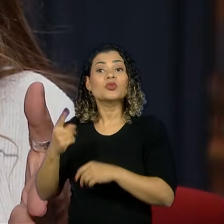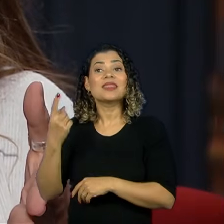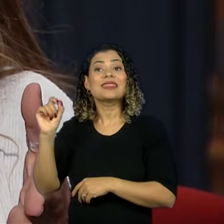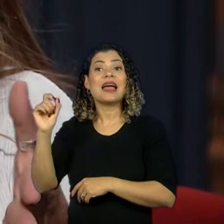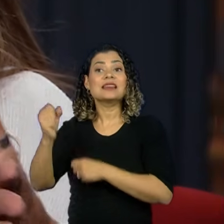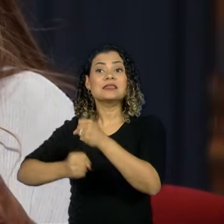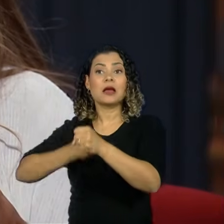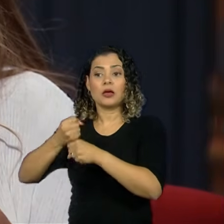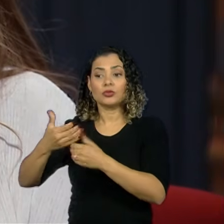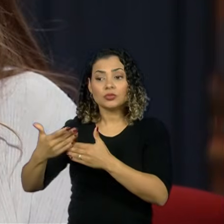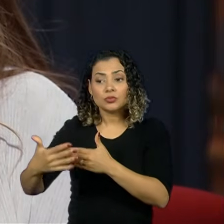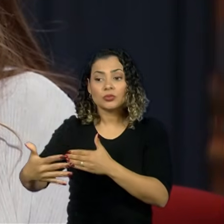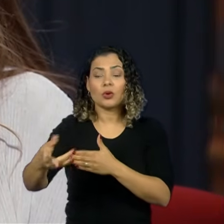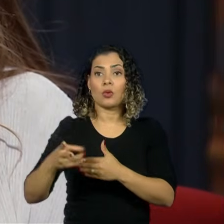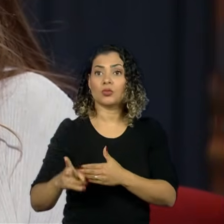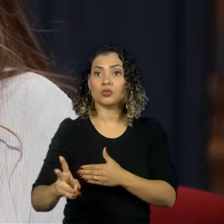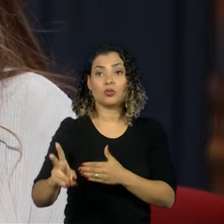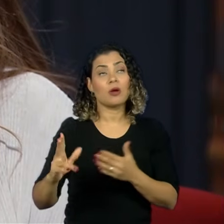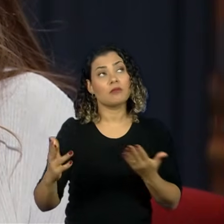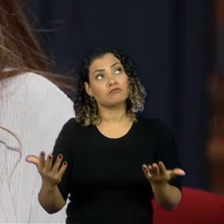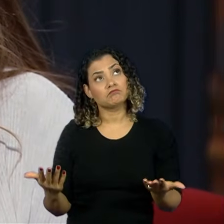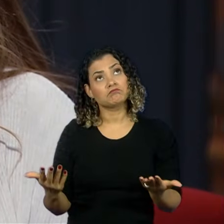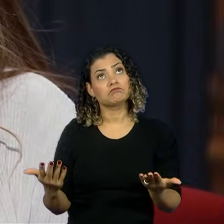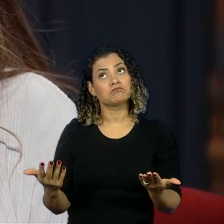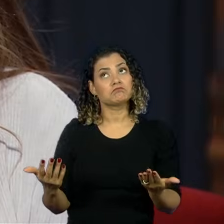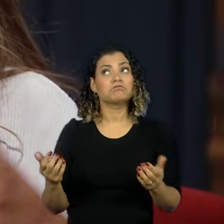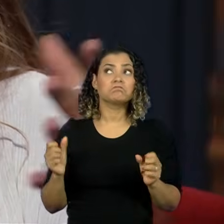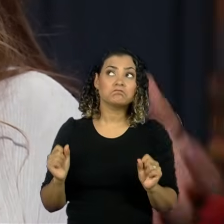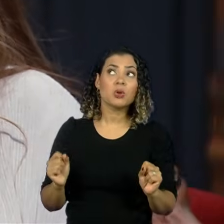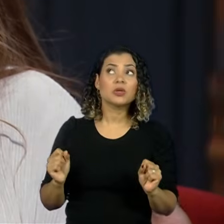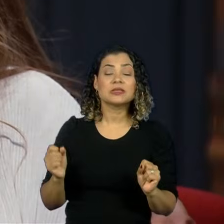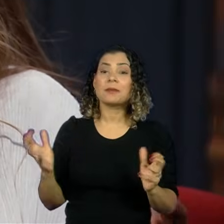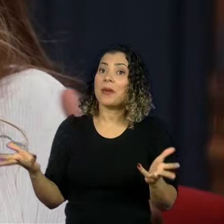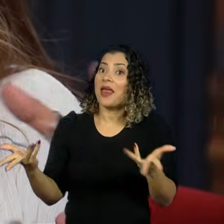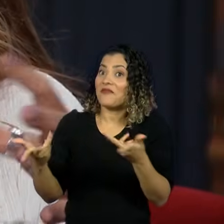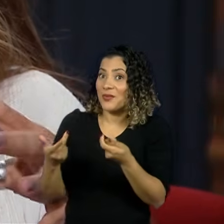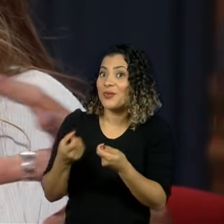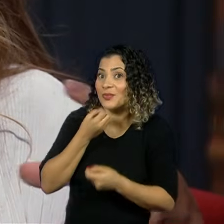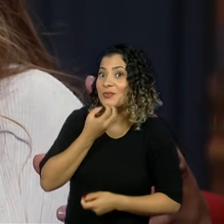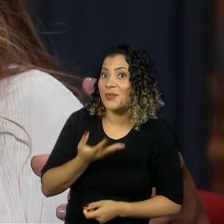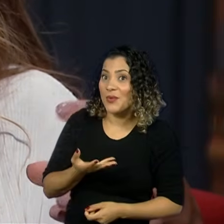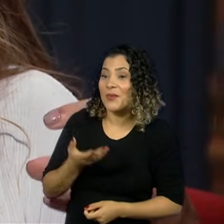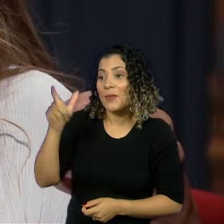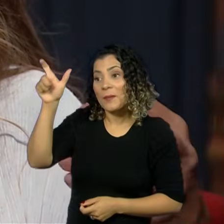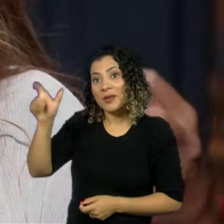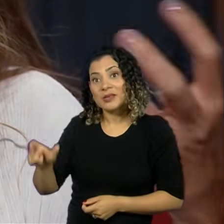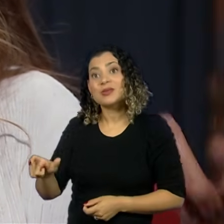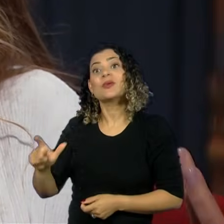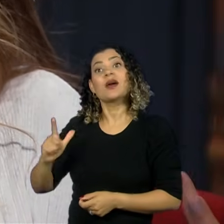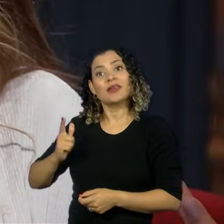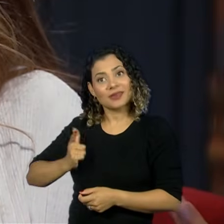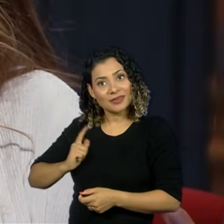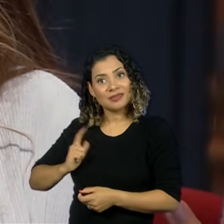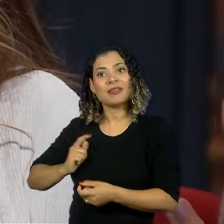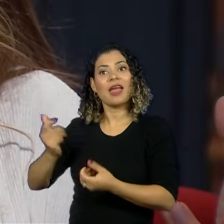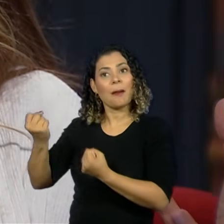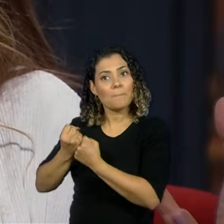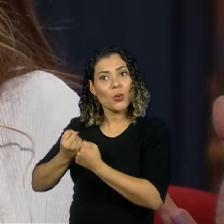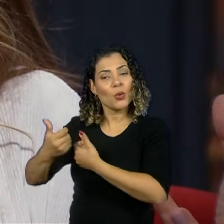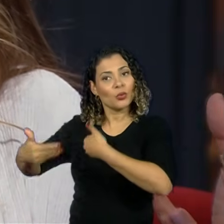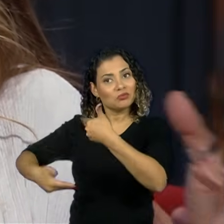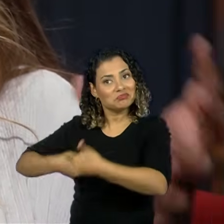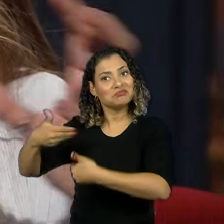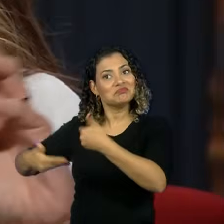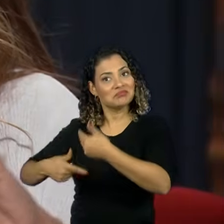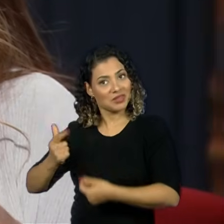anos pode ser algo muito incrível para uma pessoa que tem acesso a esse tipo de